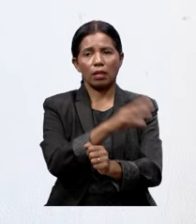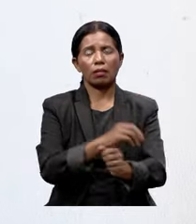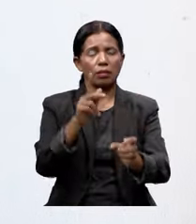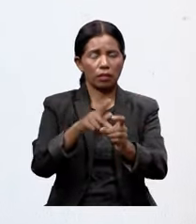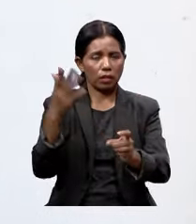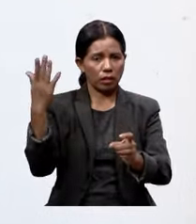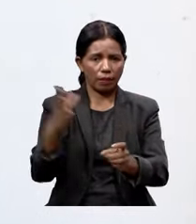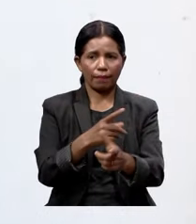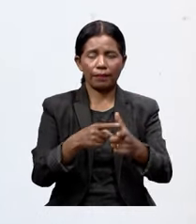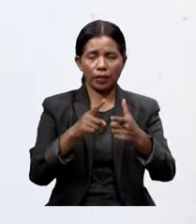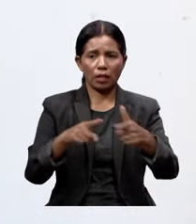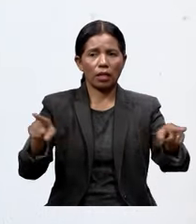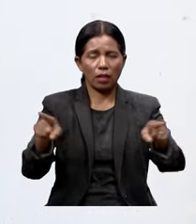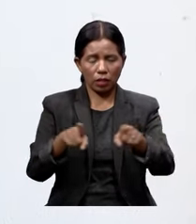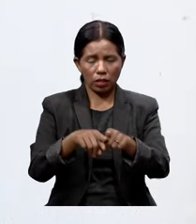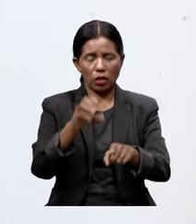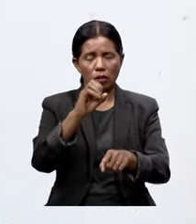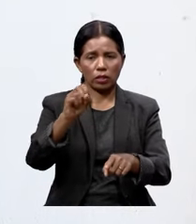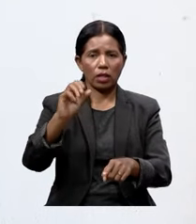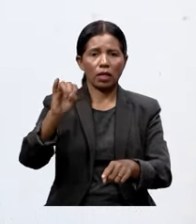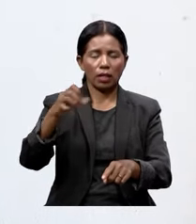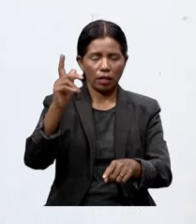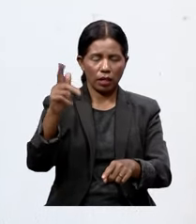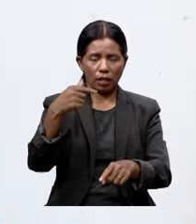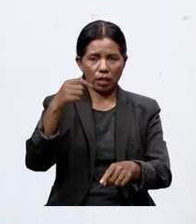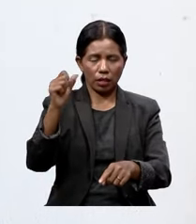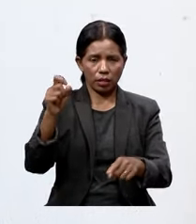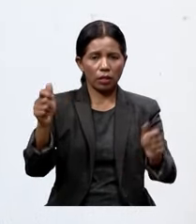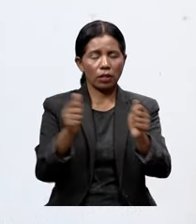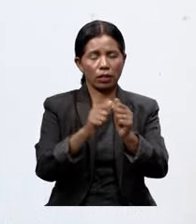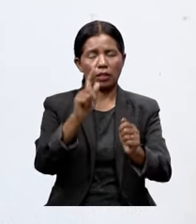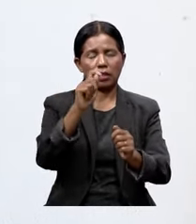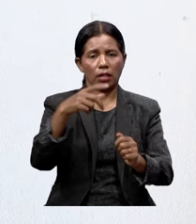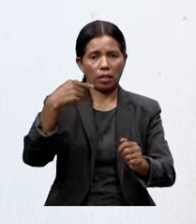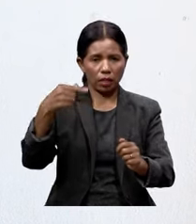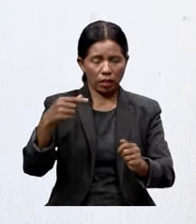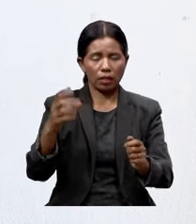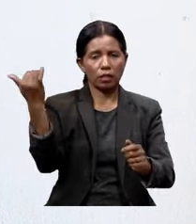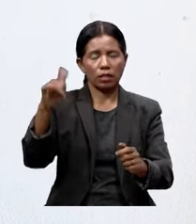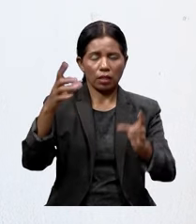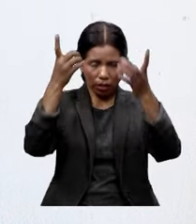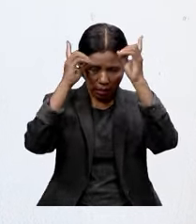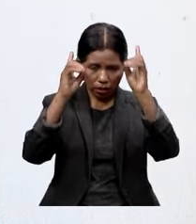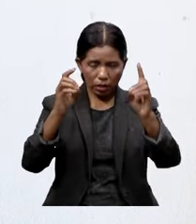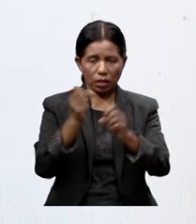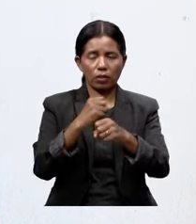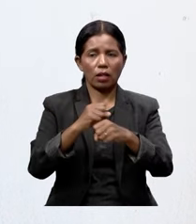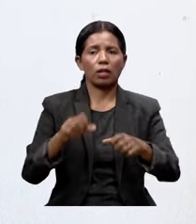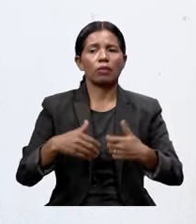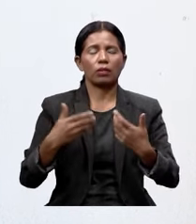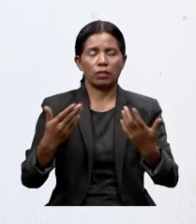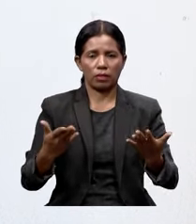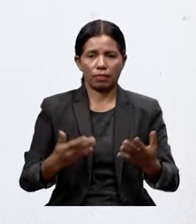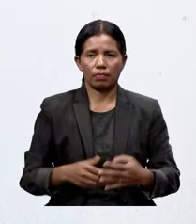joint venture hanessa no Osaka Gas website no Timor Gap, depois Maxira se decide a torrá-lo em